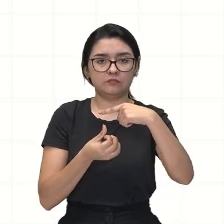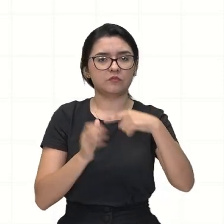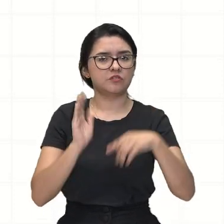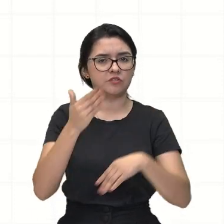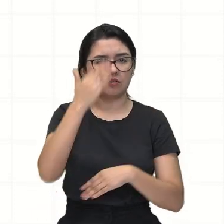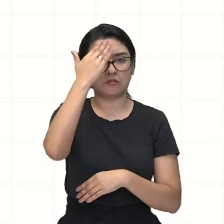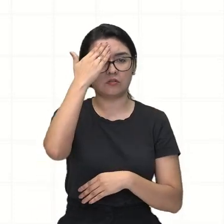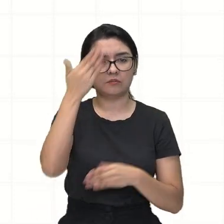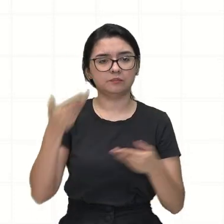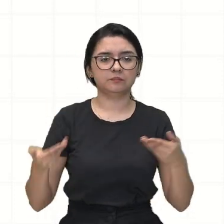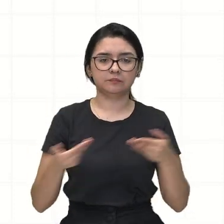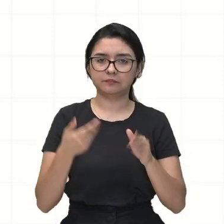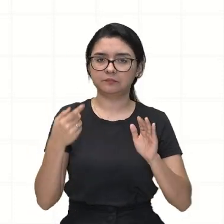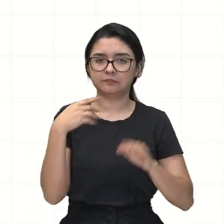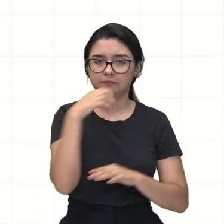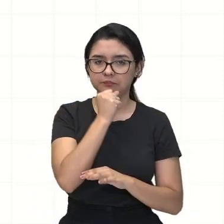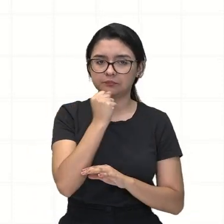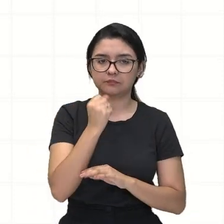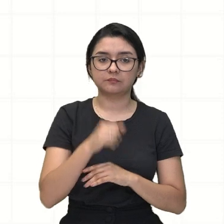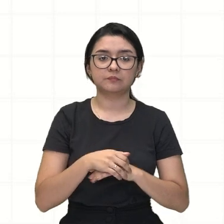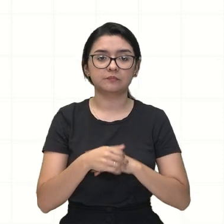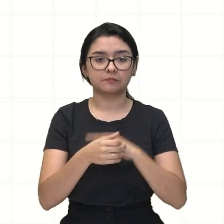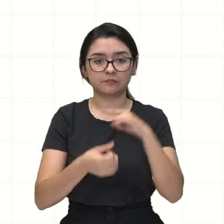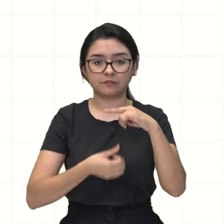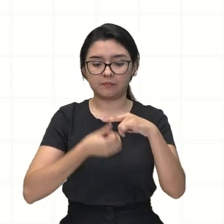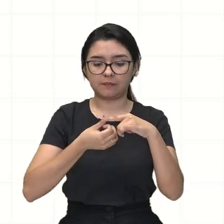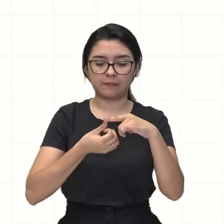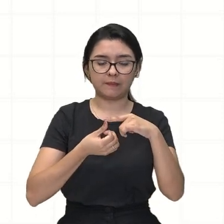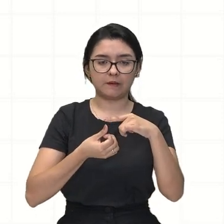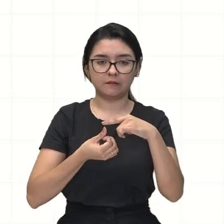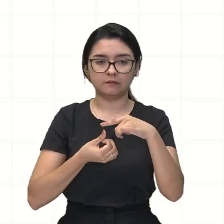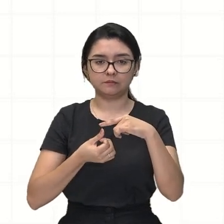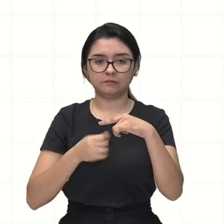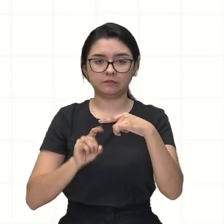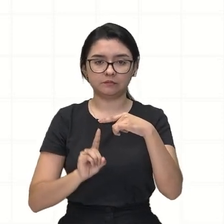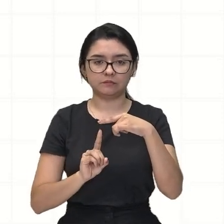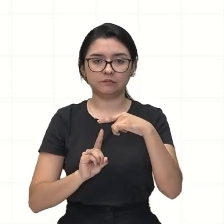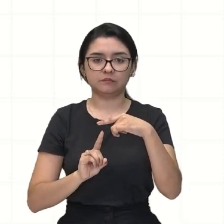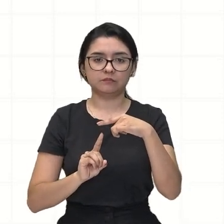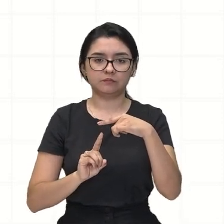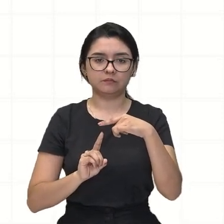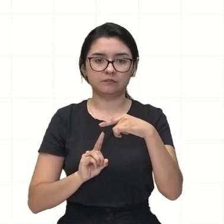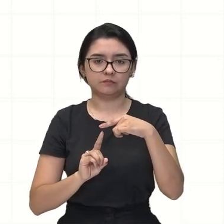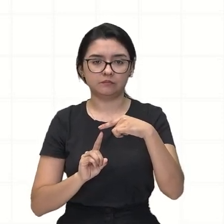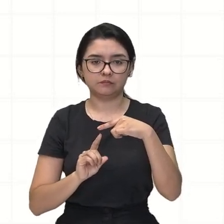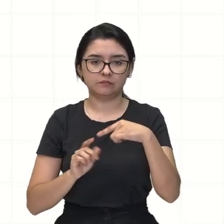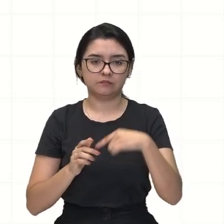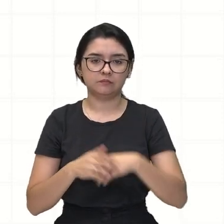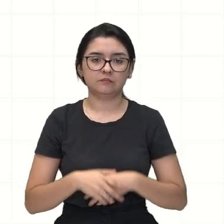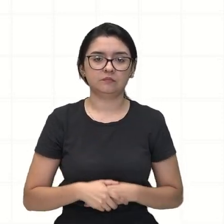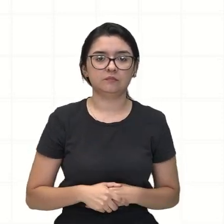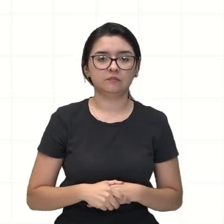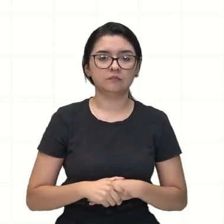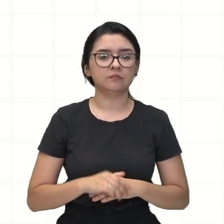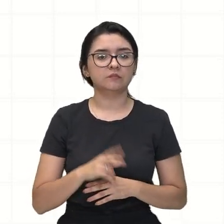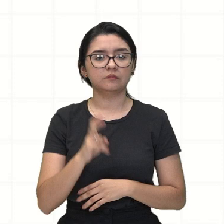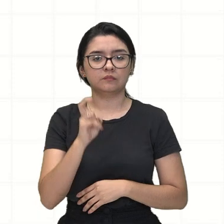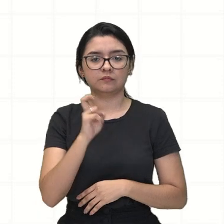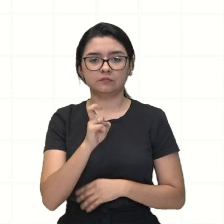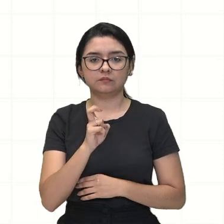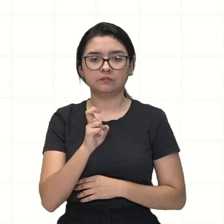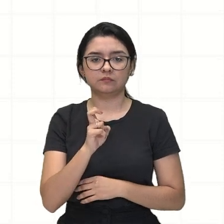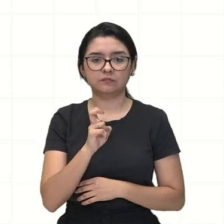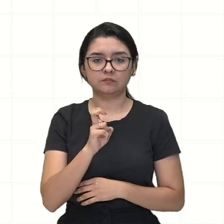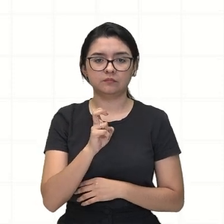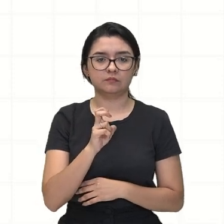fazer. Denominador 6, primeiro nós vamos falar o que está aqui no numerador, tá legal? Então vamos falar aqui, ó, 5, tudo bem?